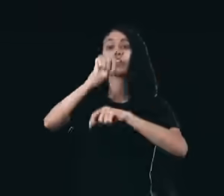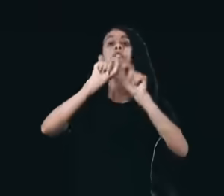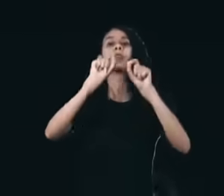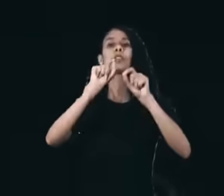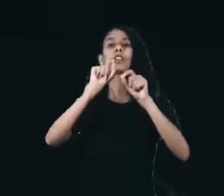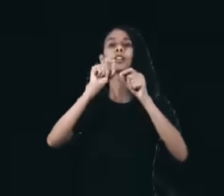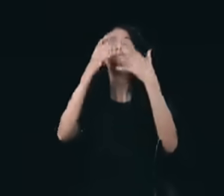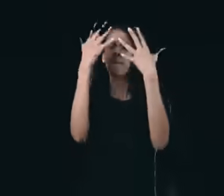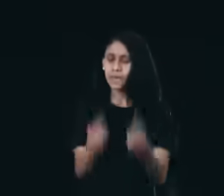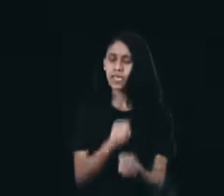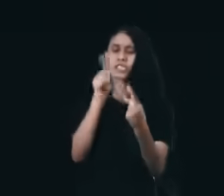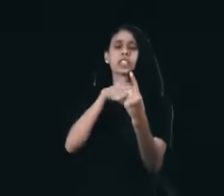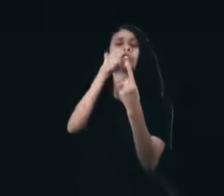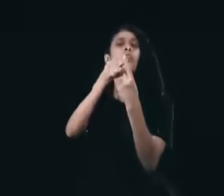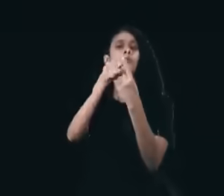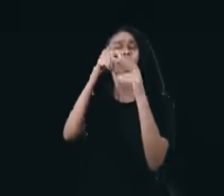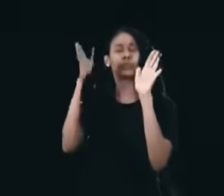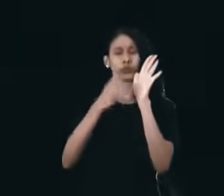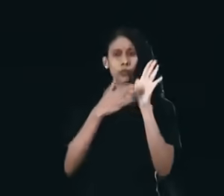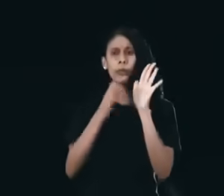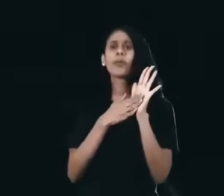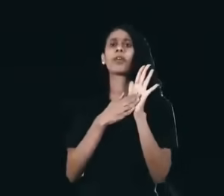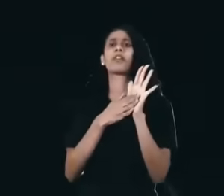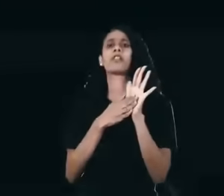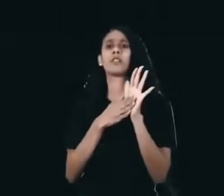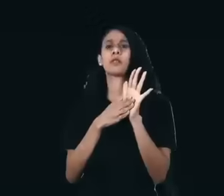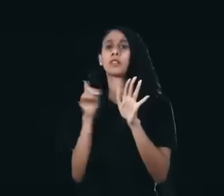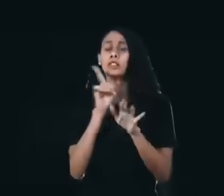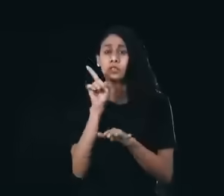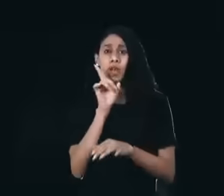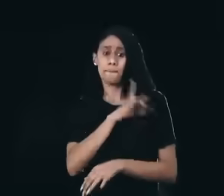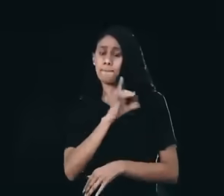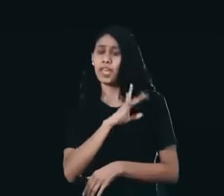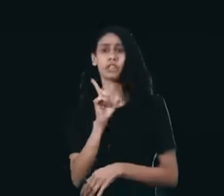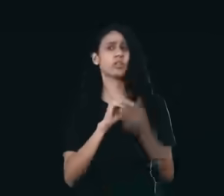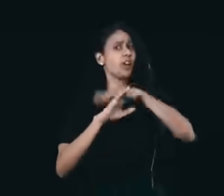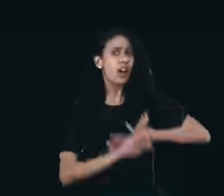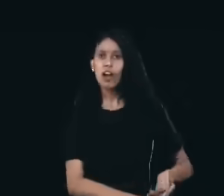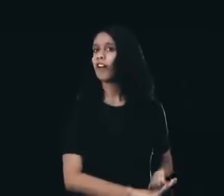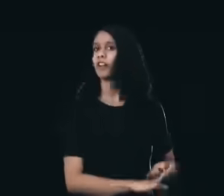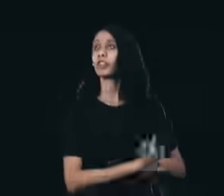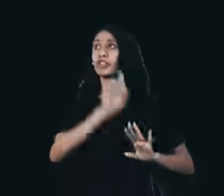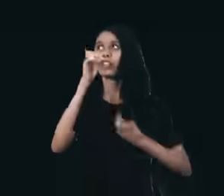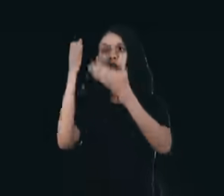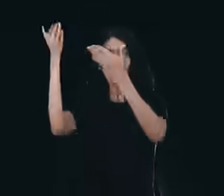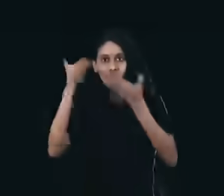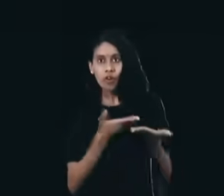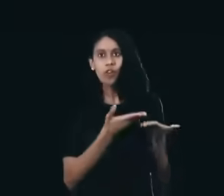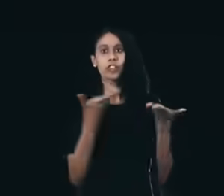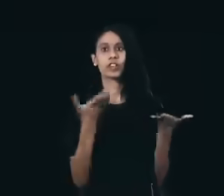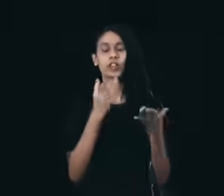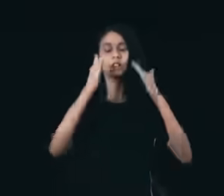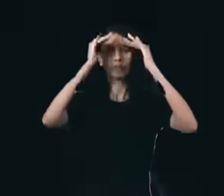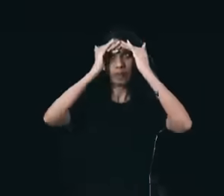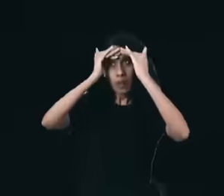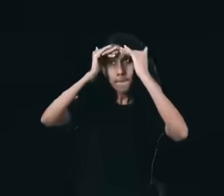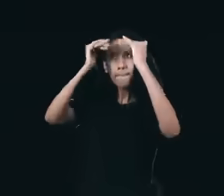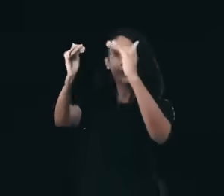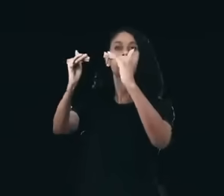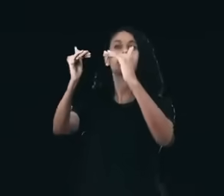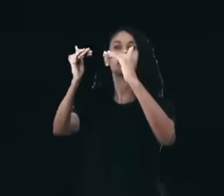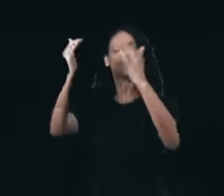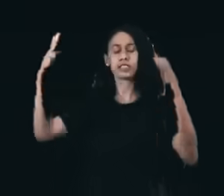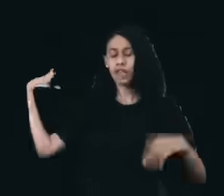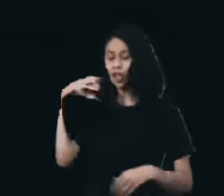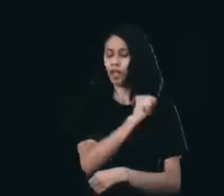abraçar o seu chamado, o seu propósito sem medo, imediatamente. Deus está te convidando a essa obediência